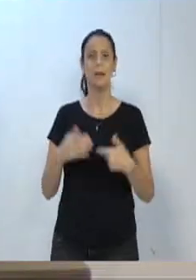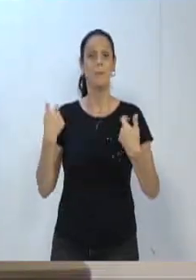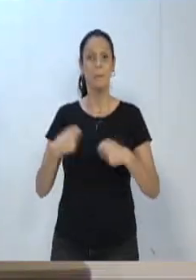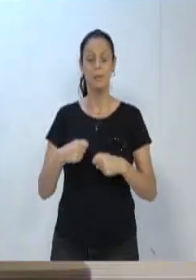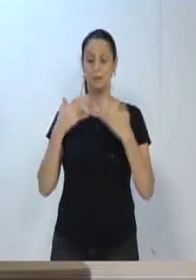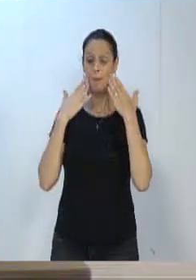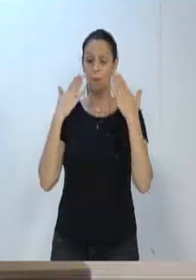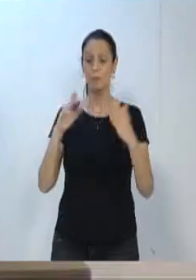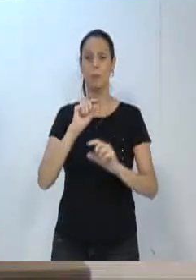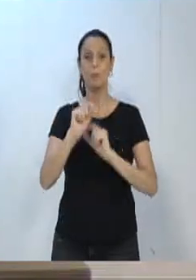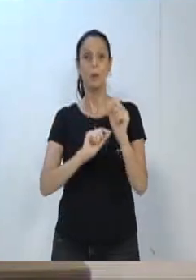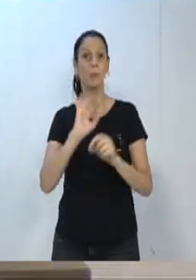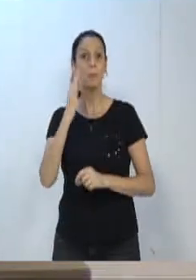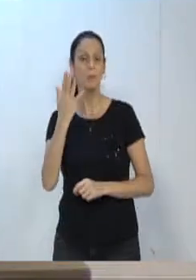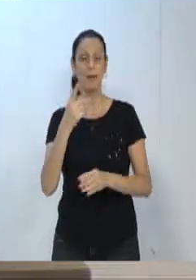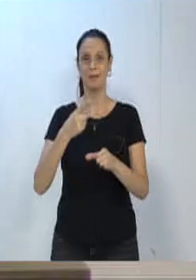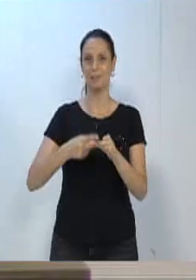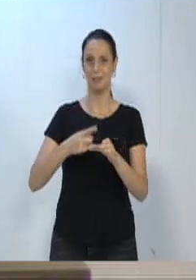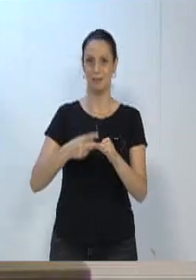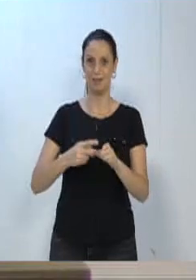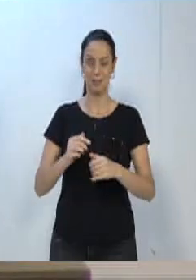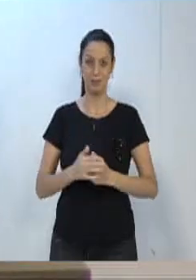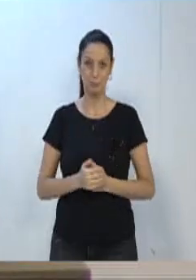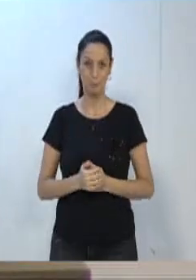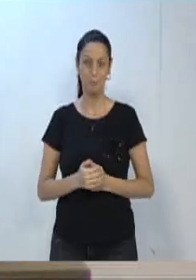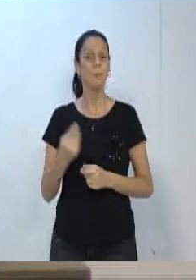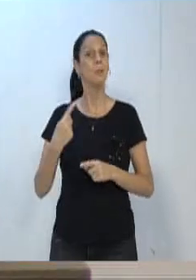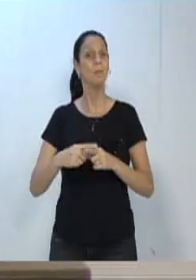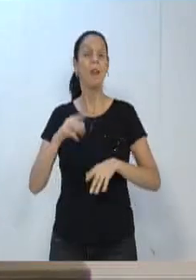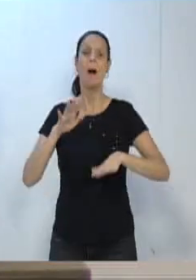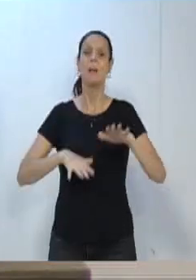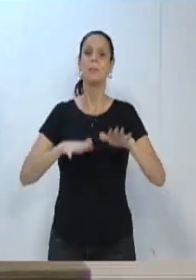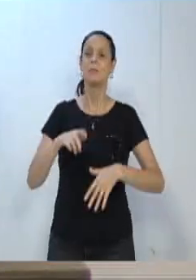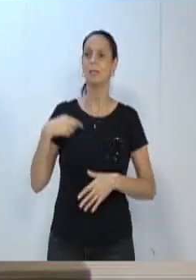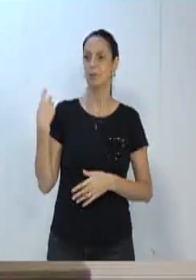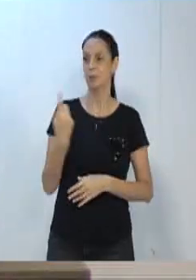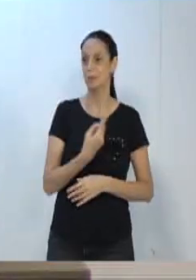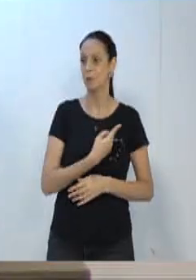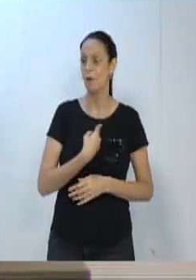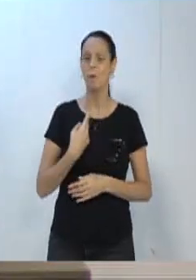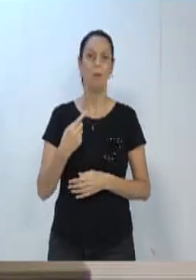cidade. Muitas vezes, quando nós passamos por alguma atividade, algum problema